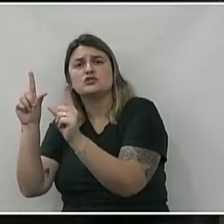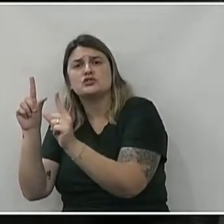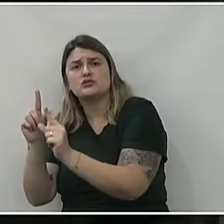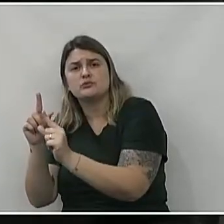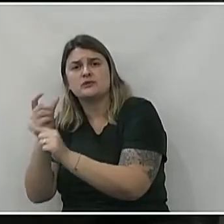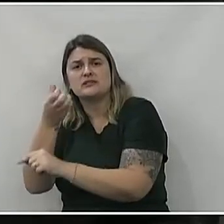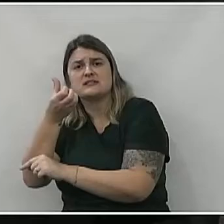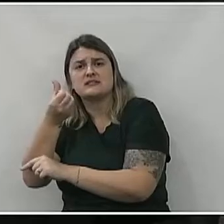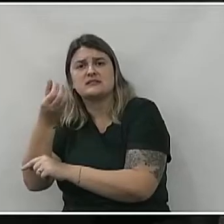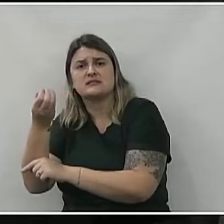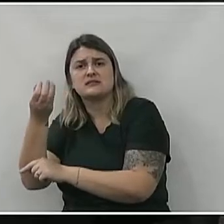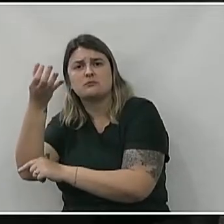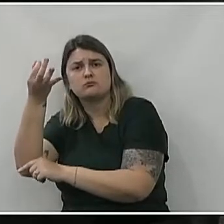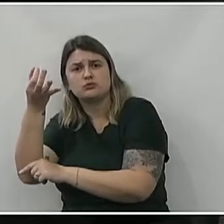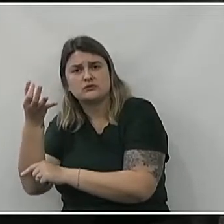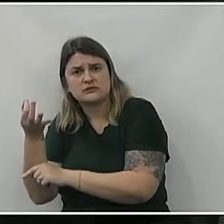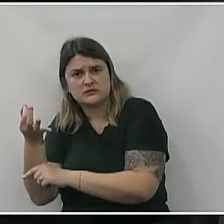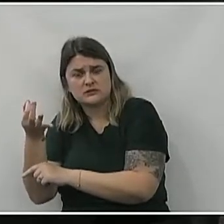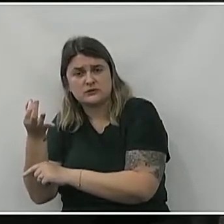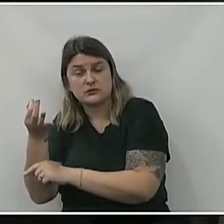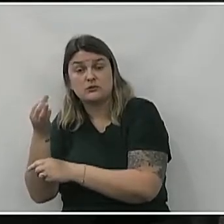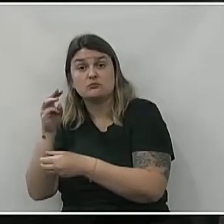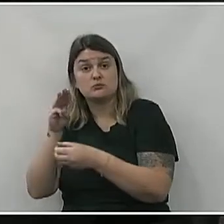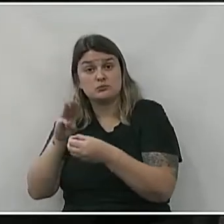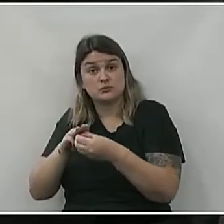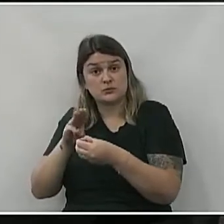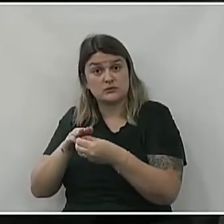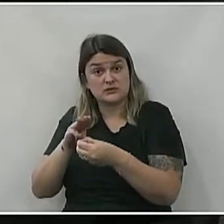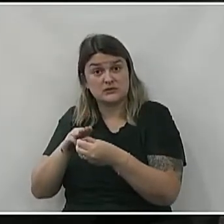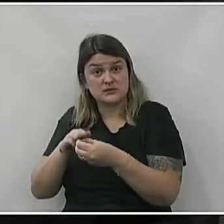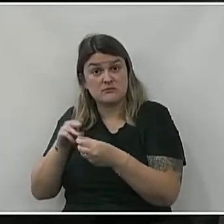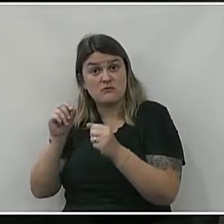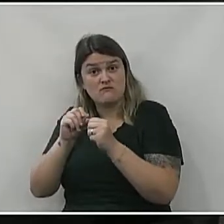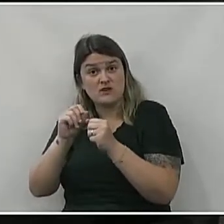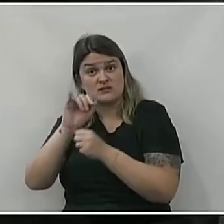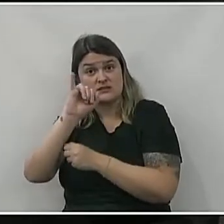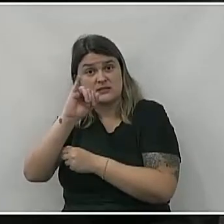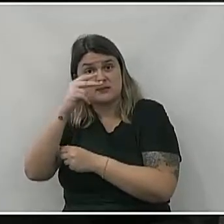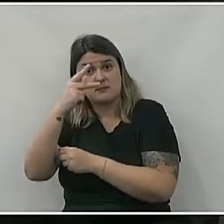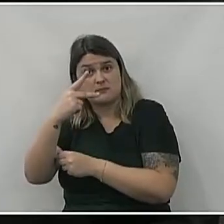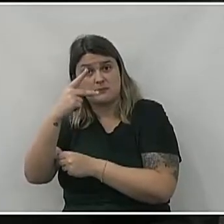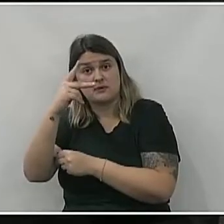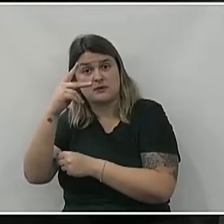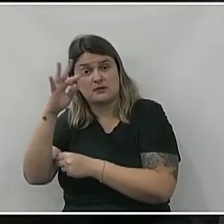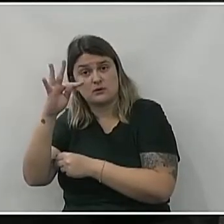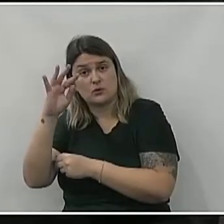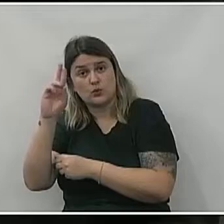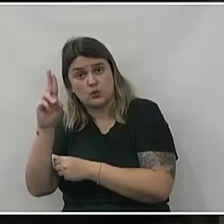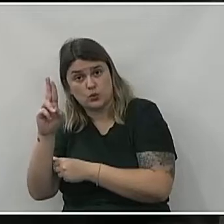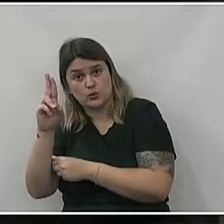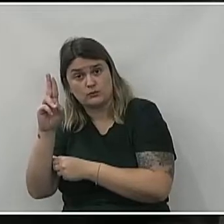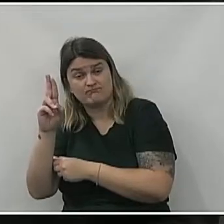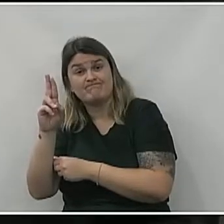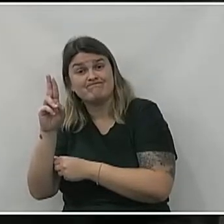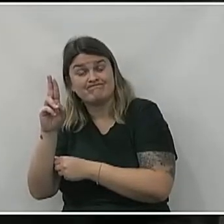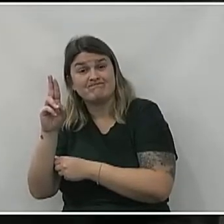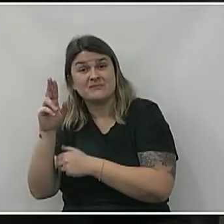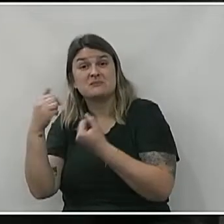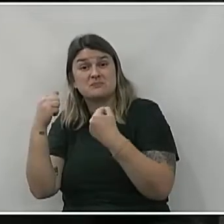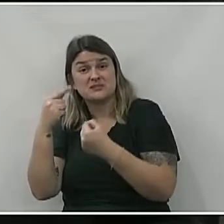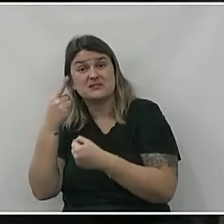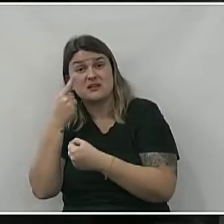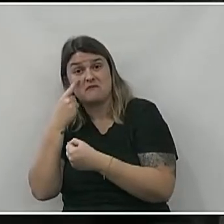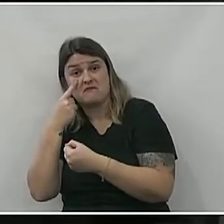dos 60% que o município faz no IPTU. Eu acho que eles deviam ver